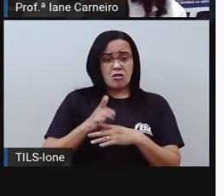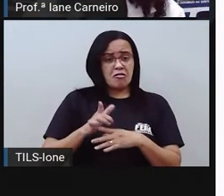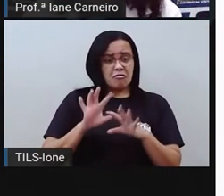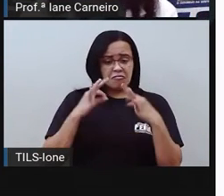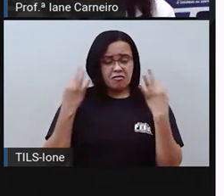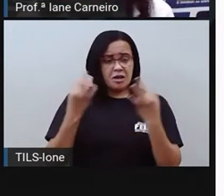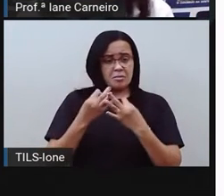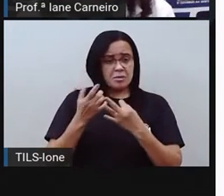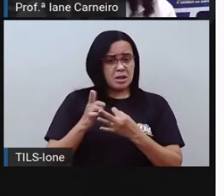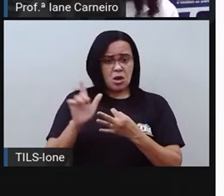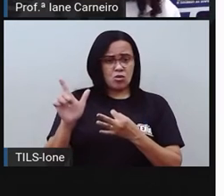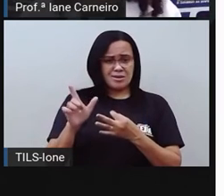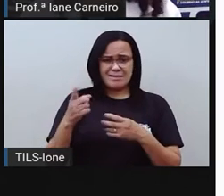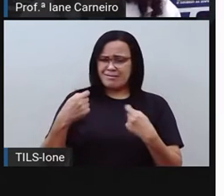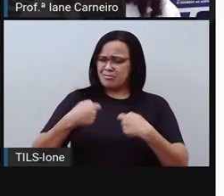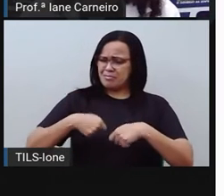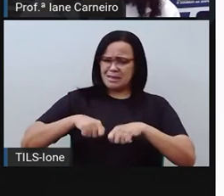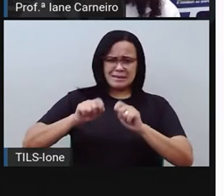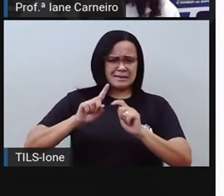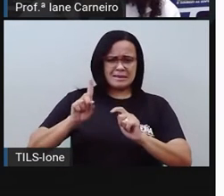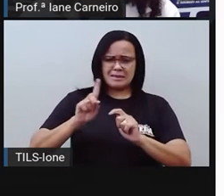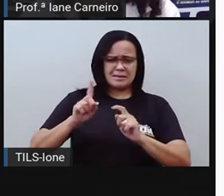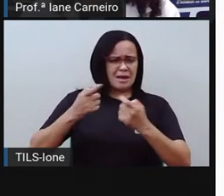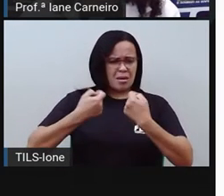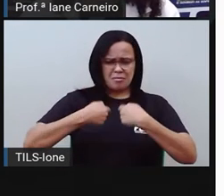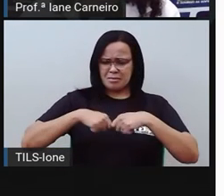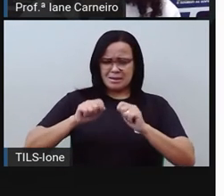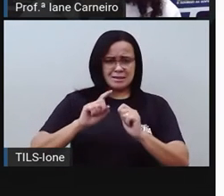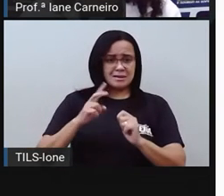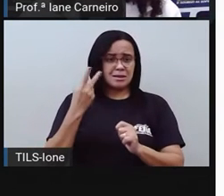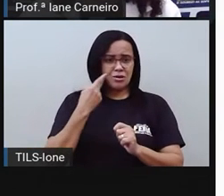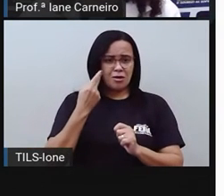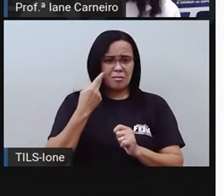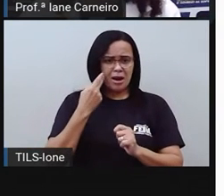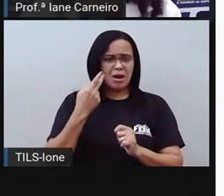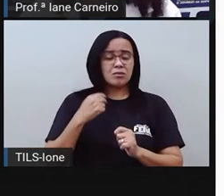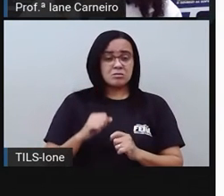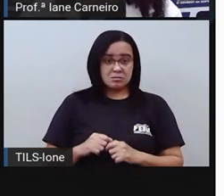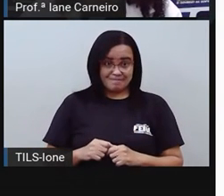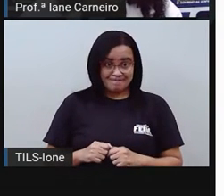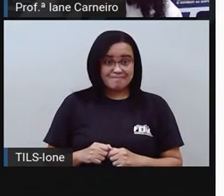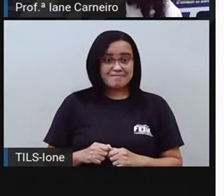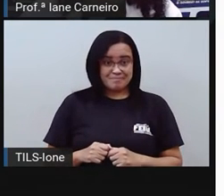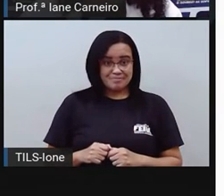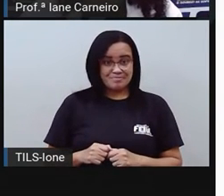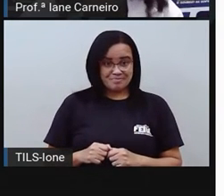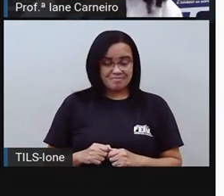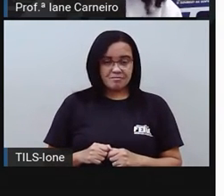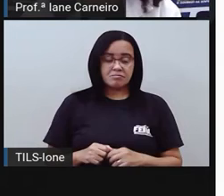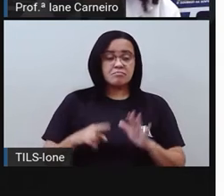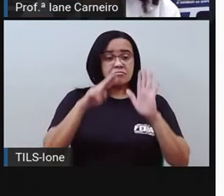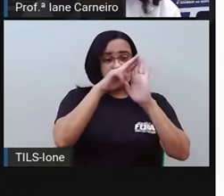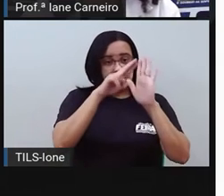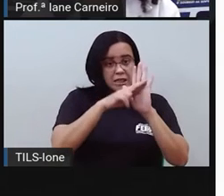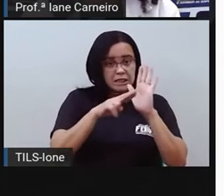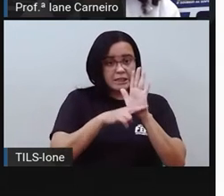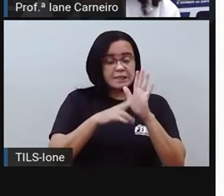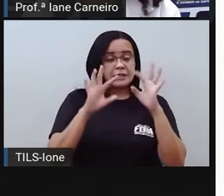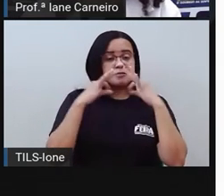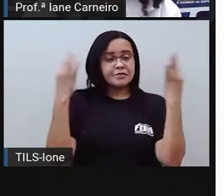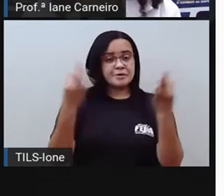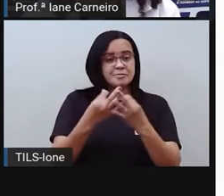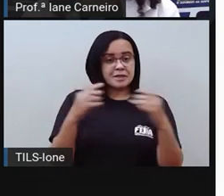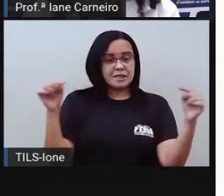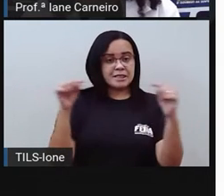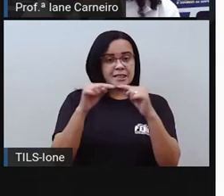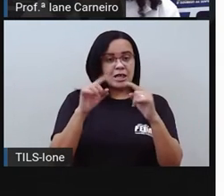os combinados. Então, olha alguns que a Pro trouxe. Manter a cama arrumada, né? Tem família que não se incomoda,